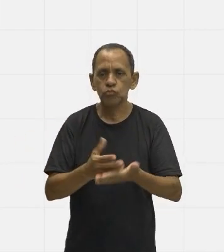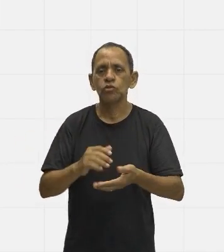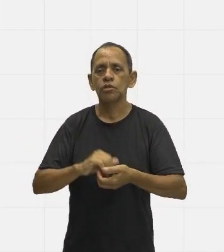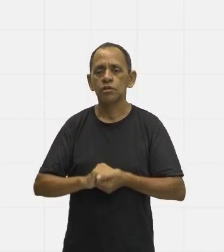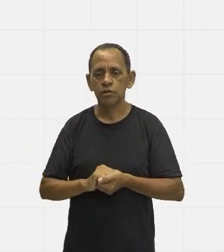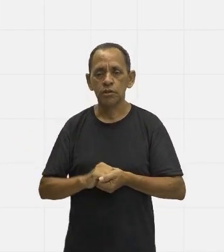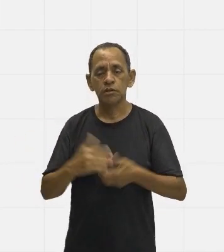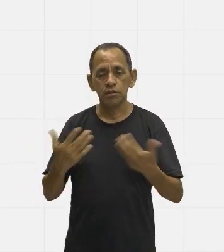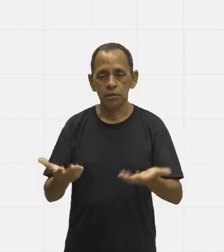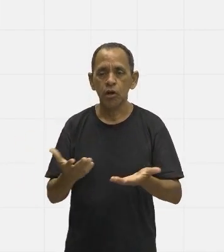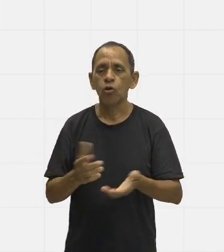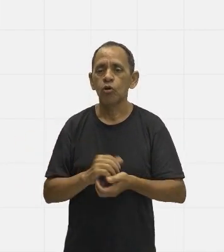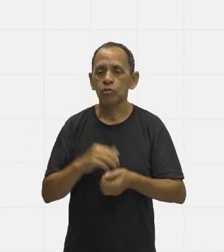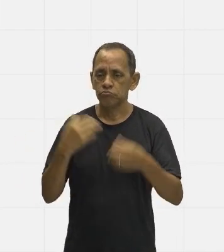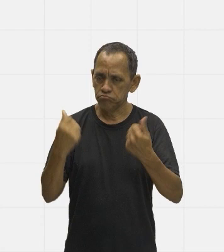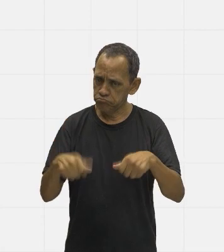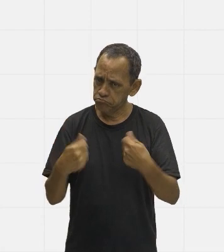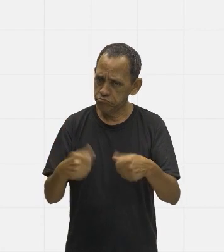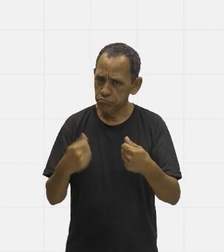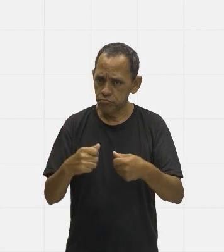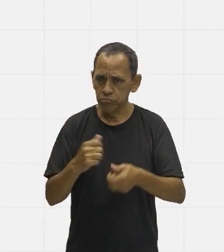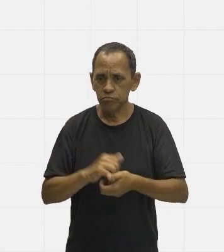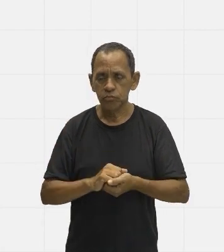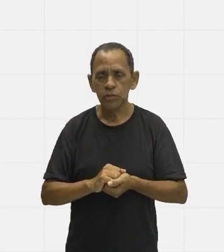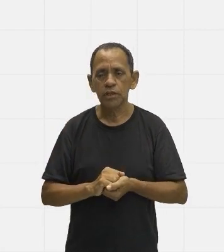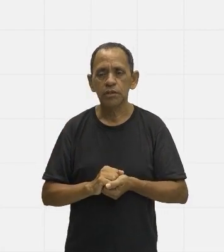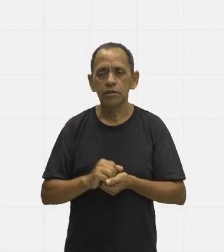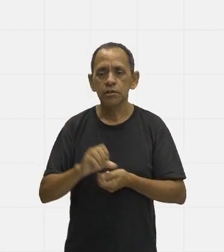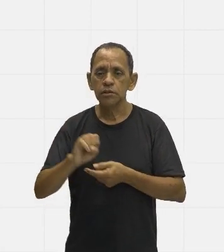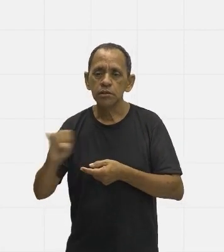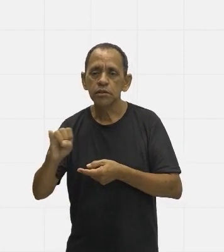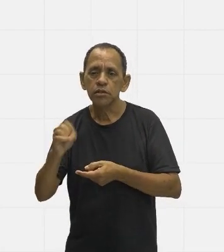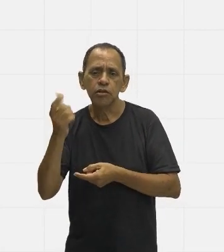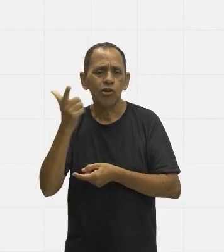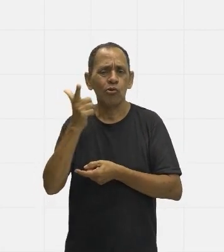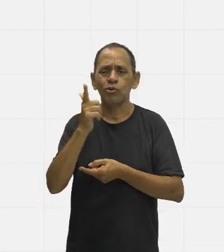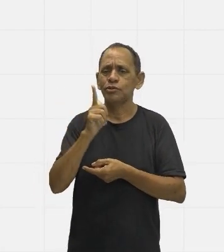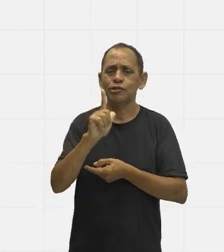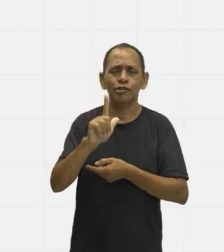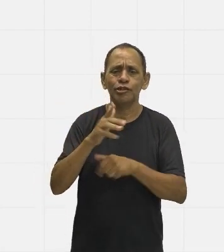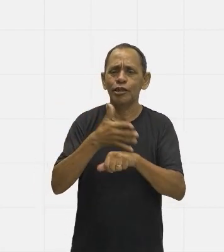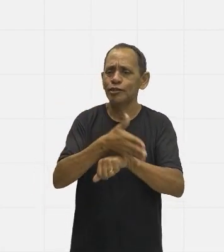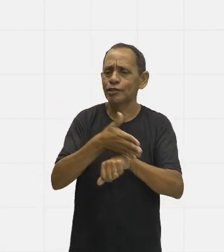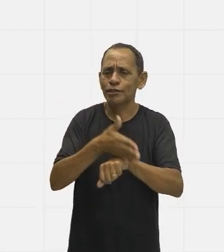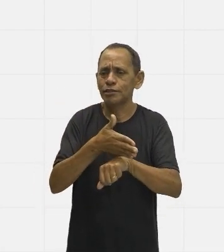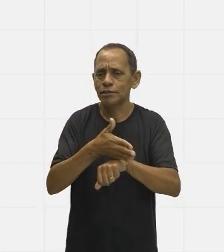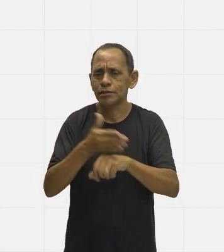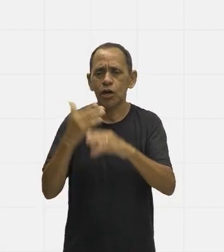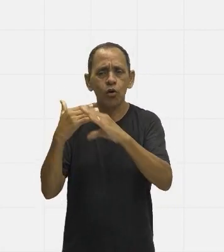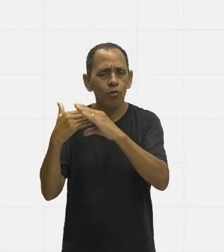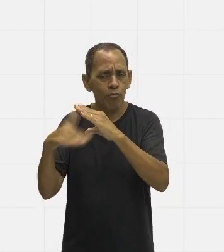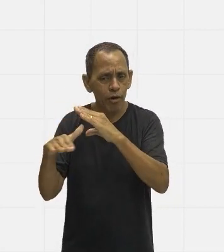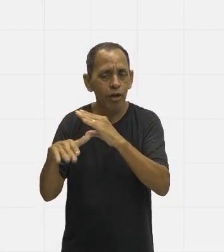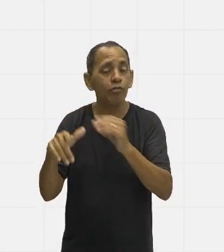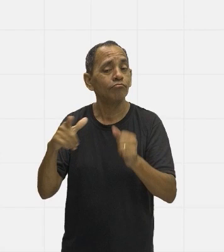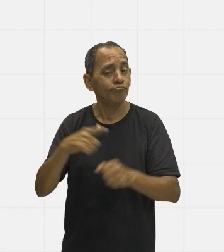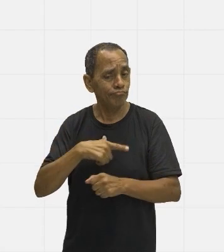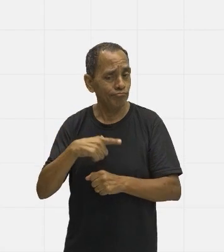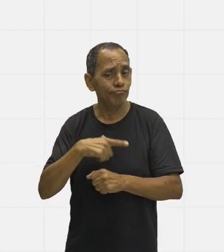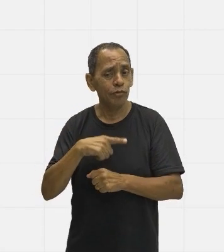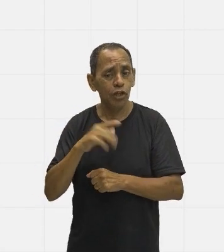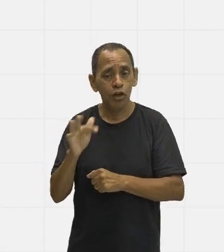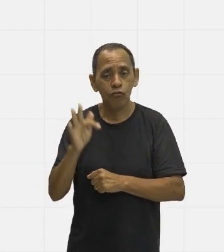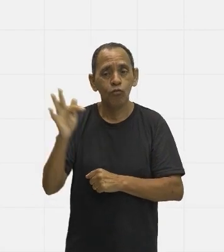caixa de entrada do e-mail. Então, se você não conseguir ter acesso a esse e-mail, você vai ter dificuldade